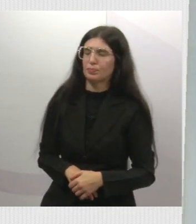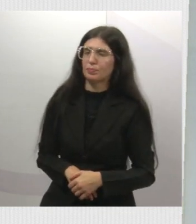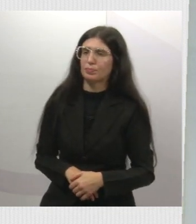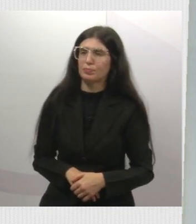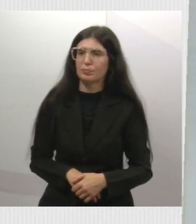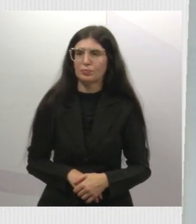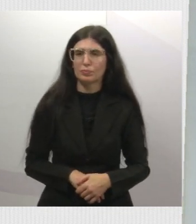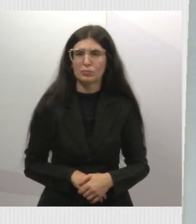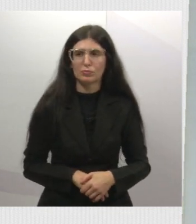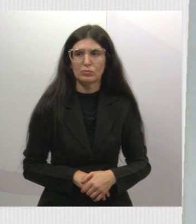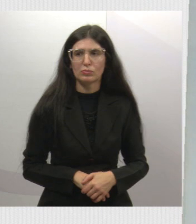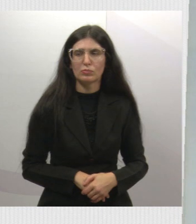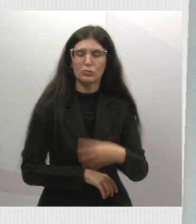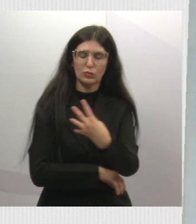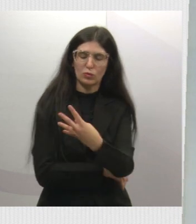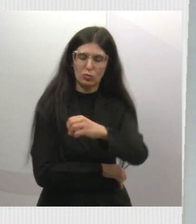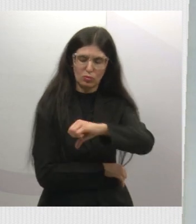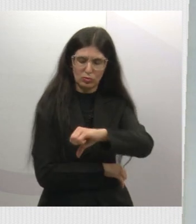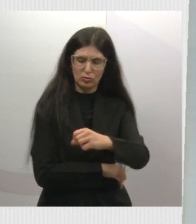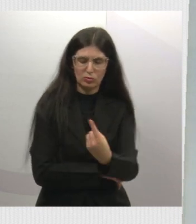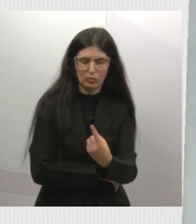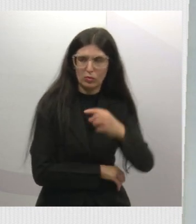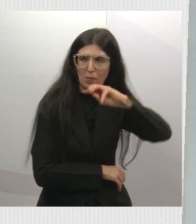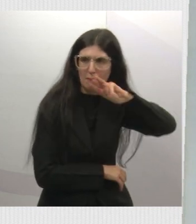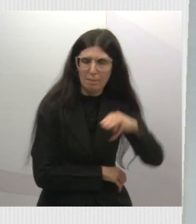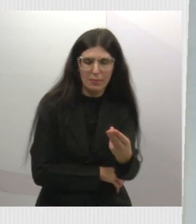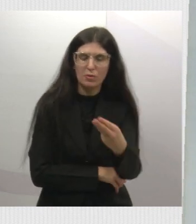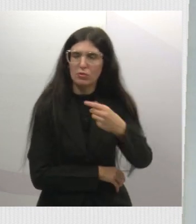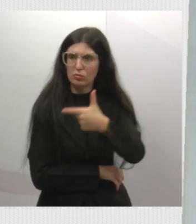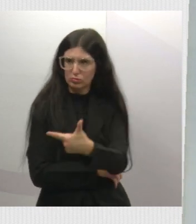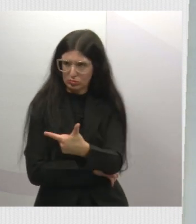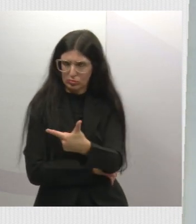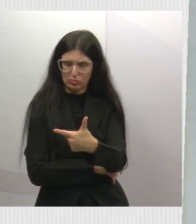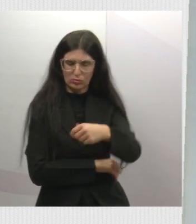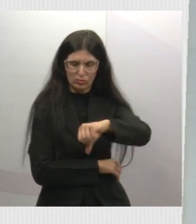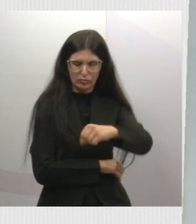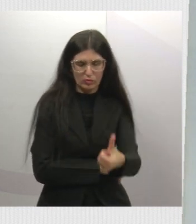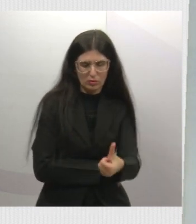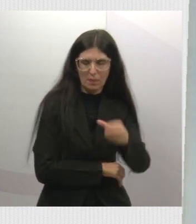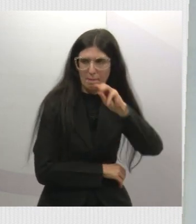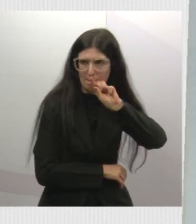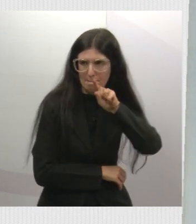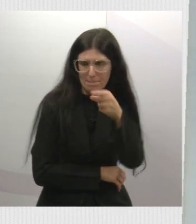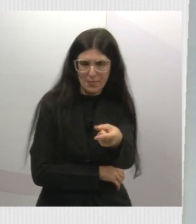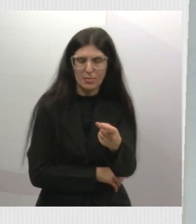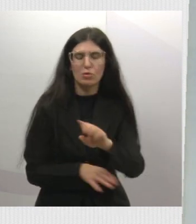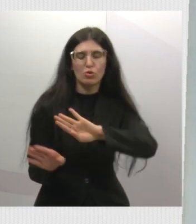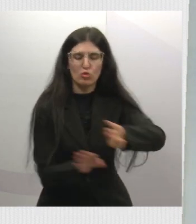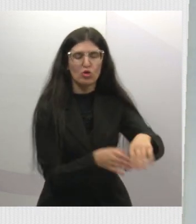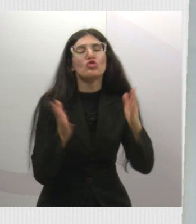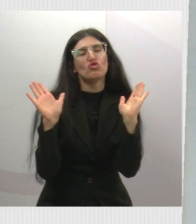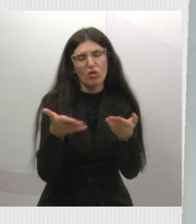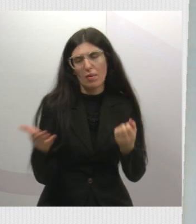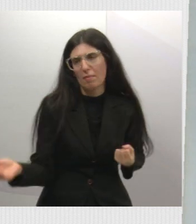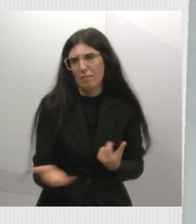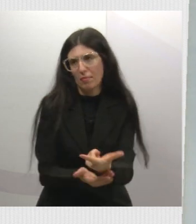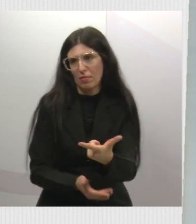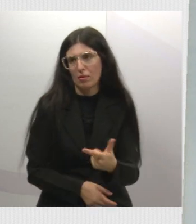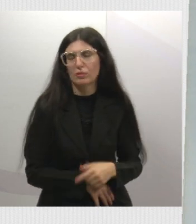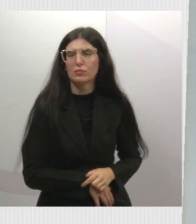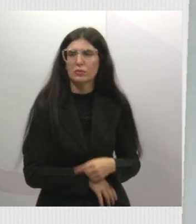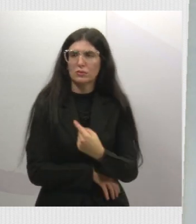orçada de 491.296.000 e liquidado até o primeiro